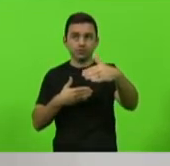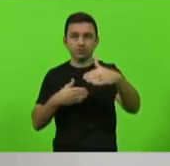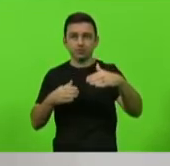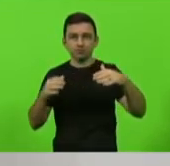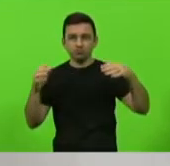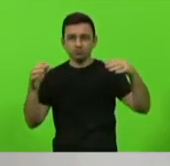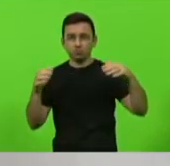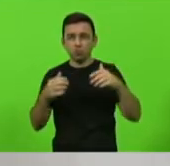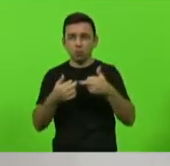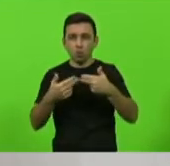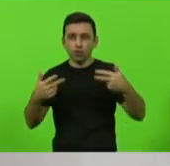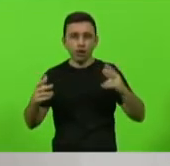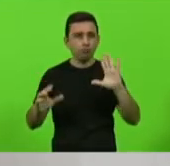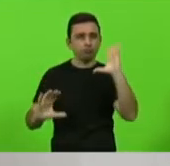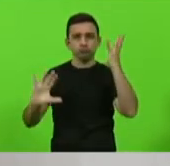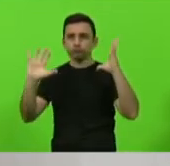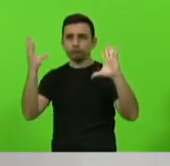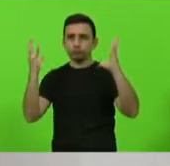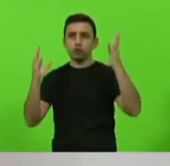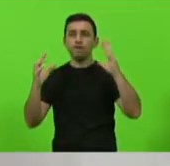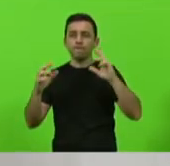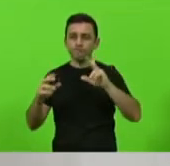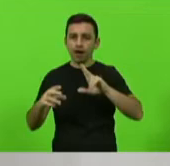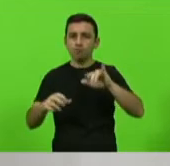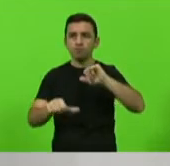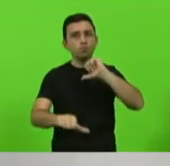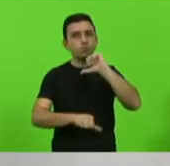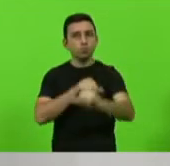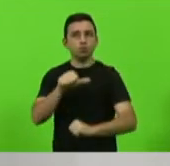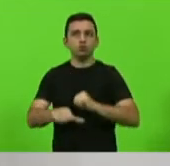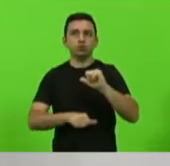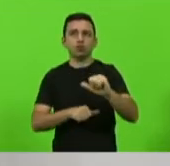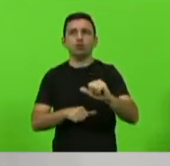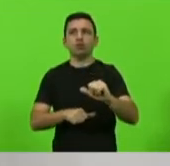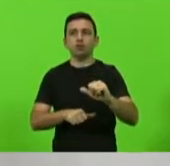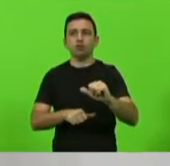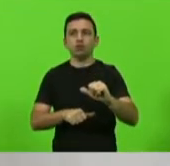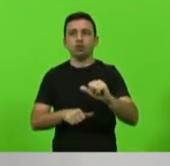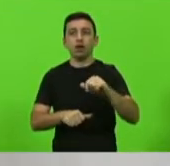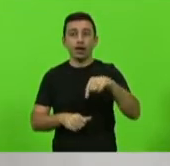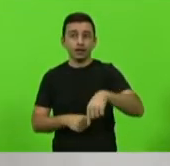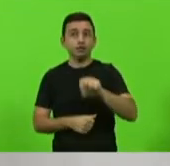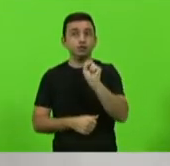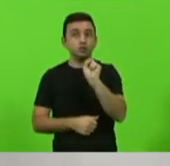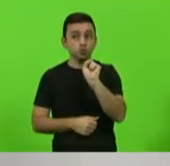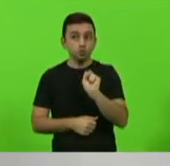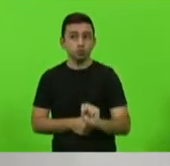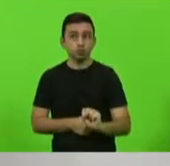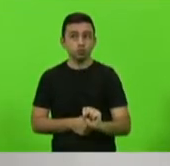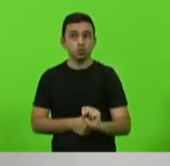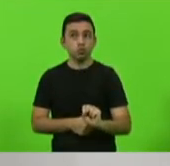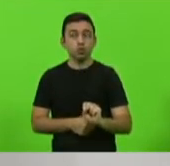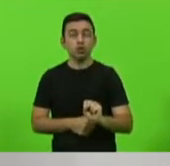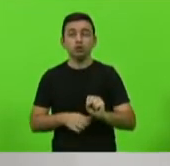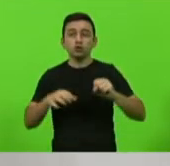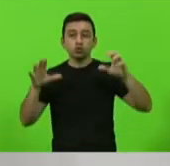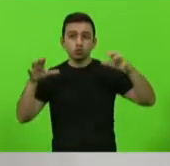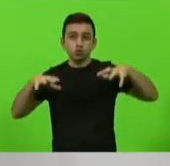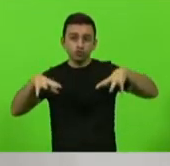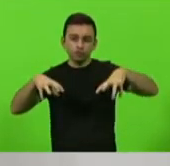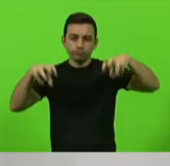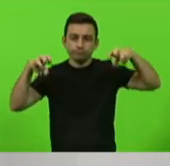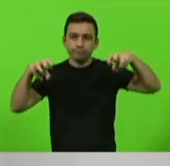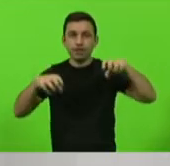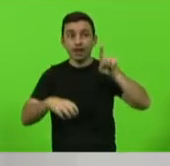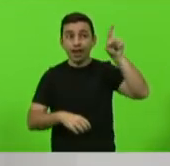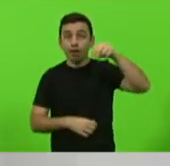no Brasil é de alteração. O sul reduzir as chuvas e o